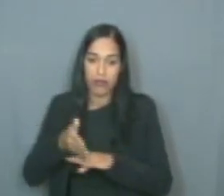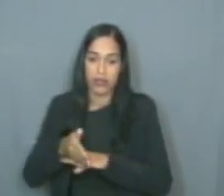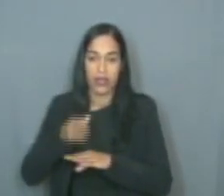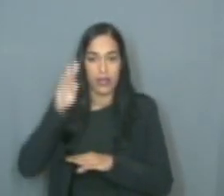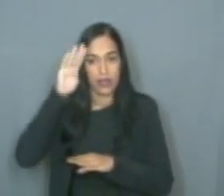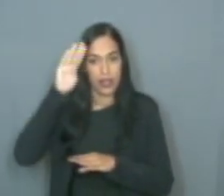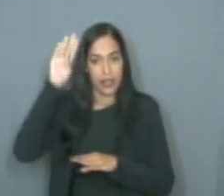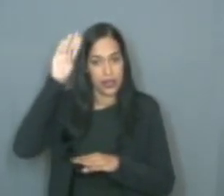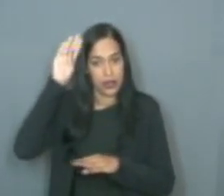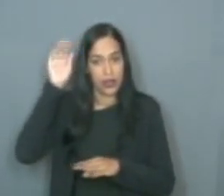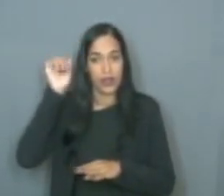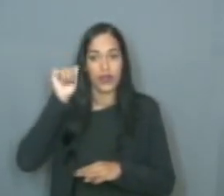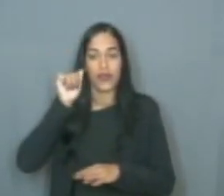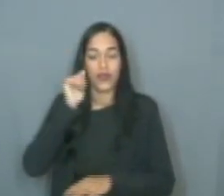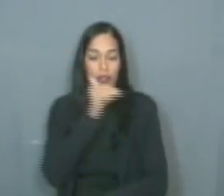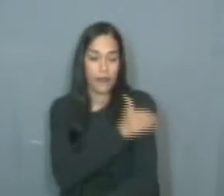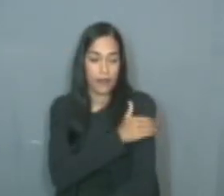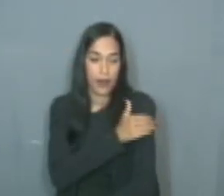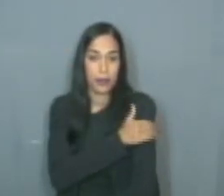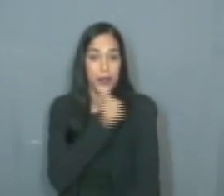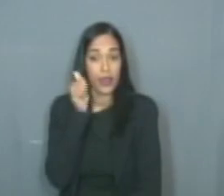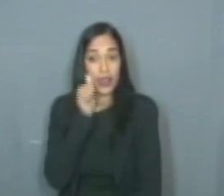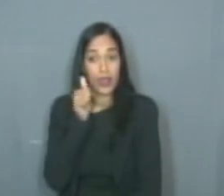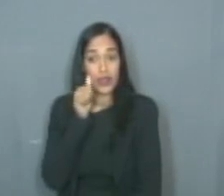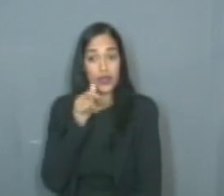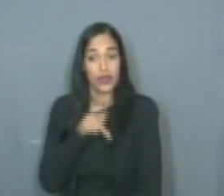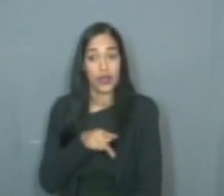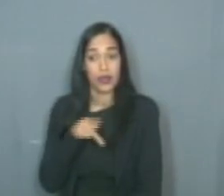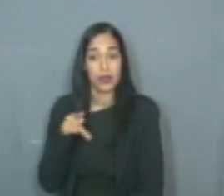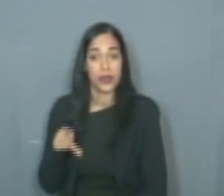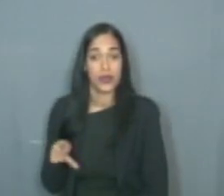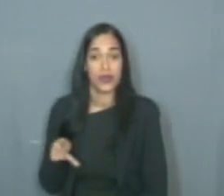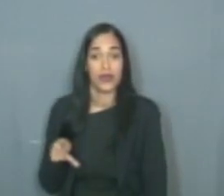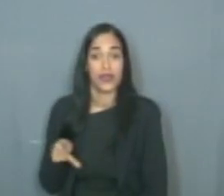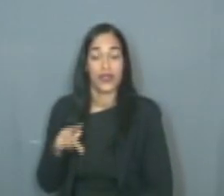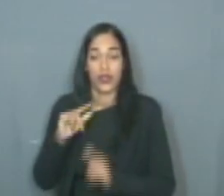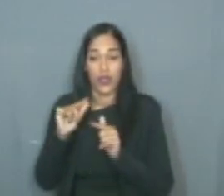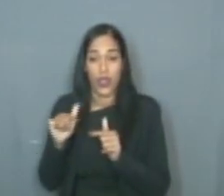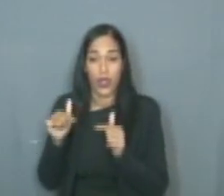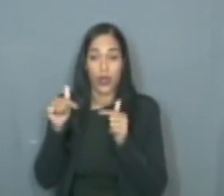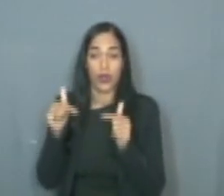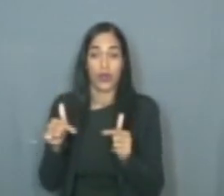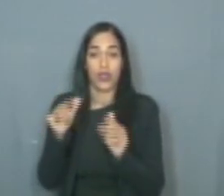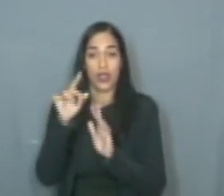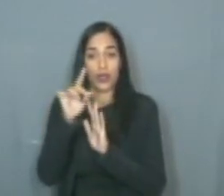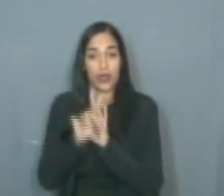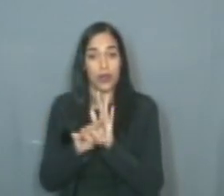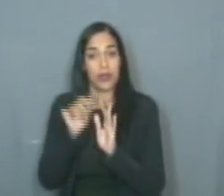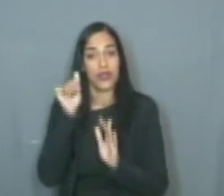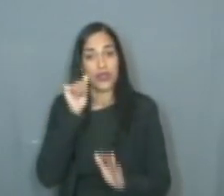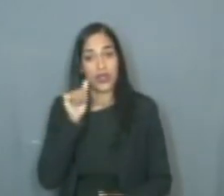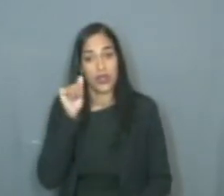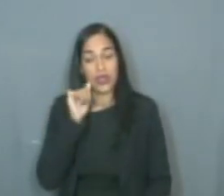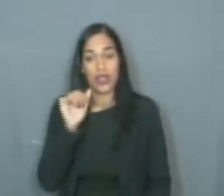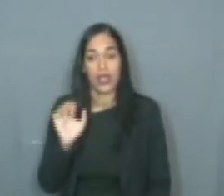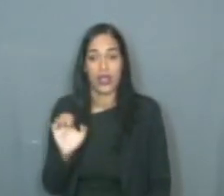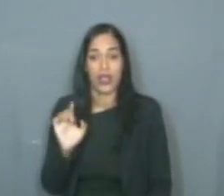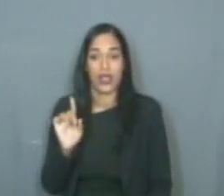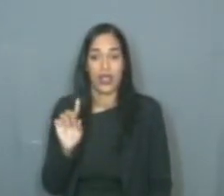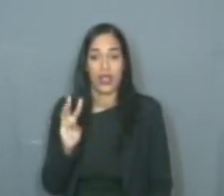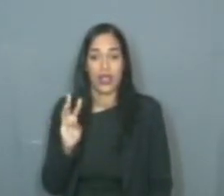que foi a feminista, professora, lutadora pelos direitos das mulheres,